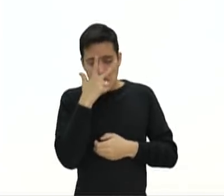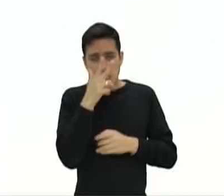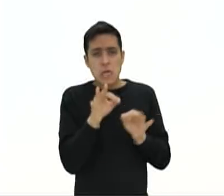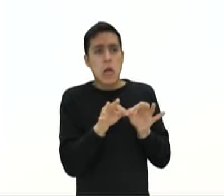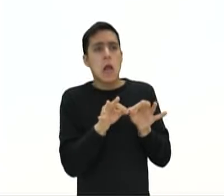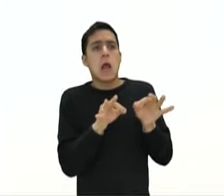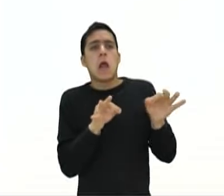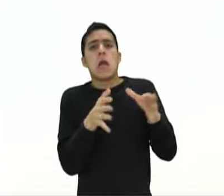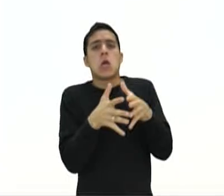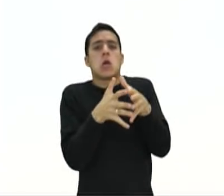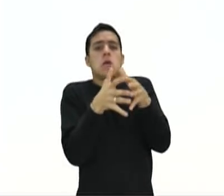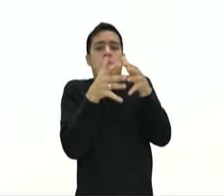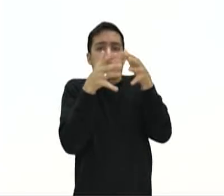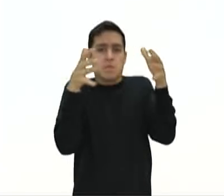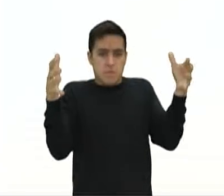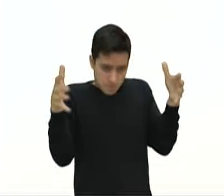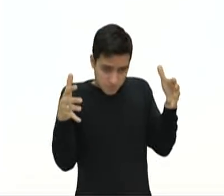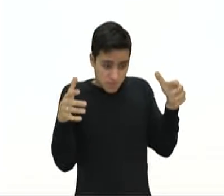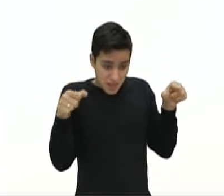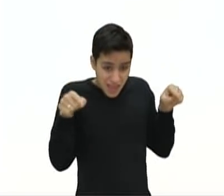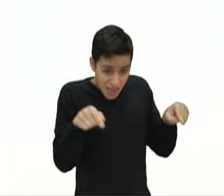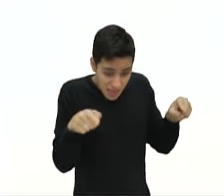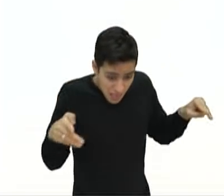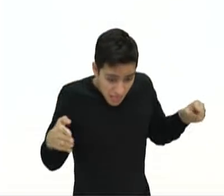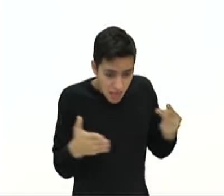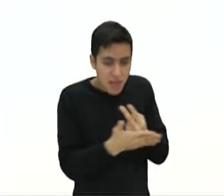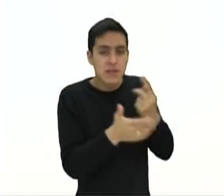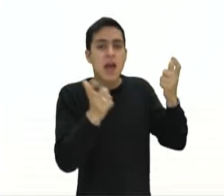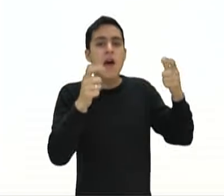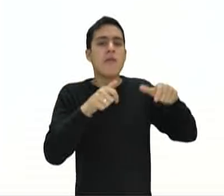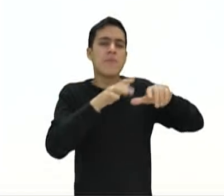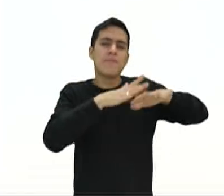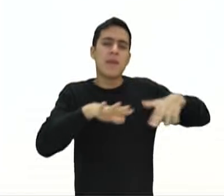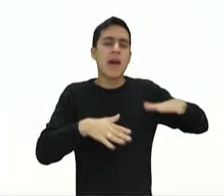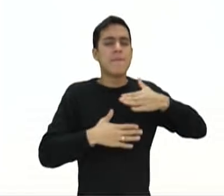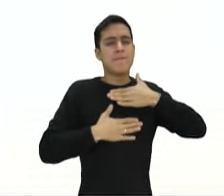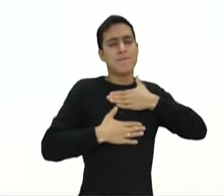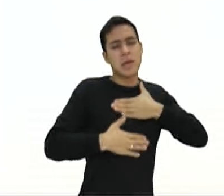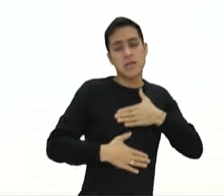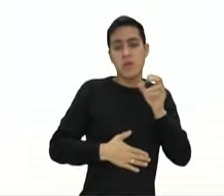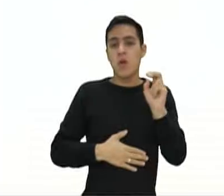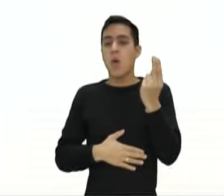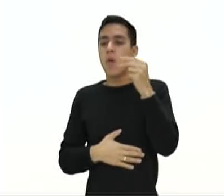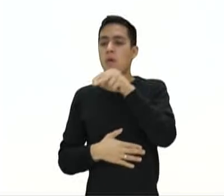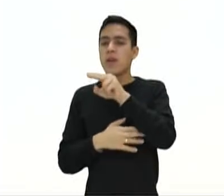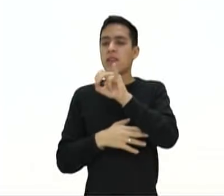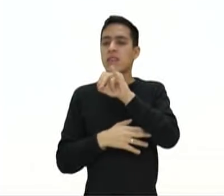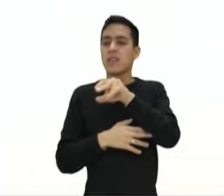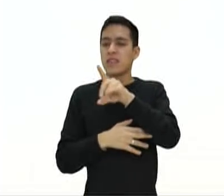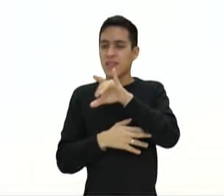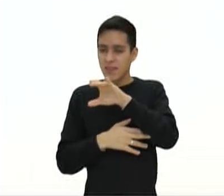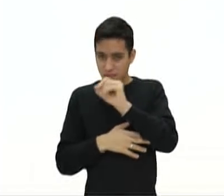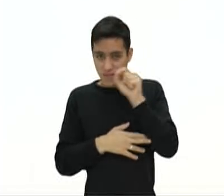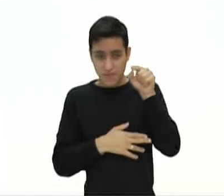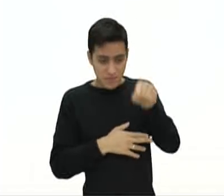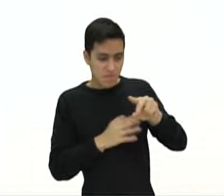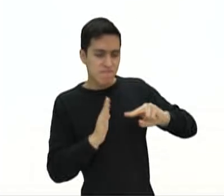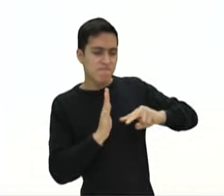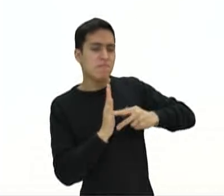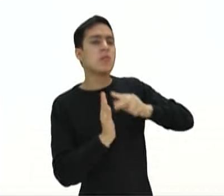extensão. Quando o ciclone acontece no Oceano Pacífico ou no Índico, ele recebe o nome de